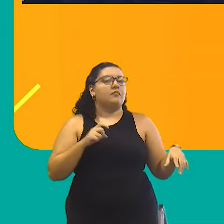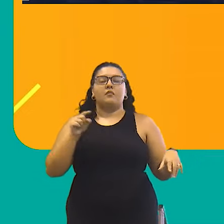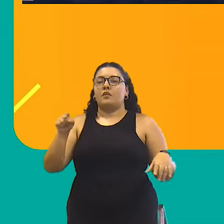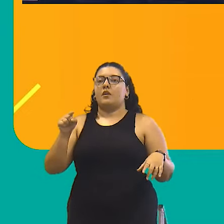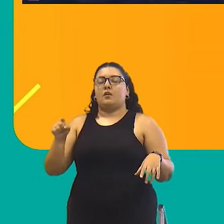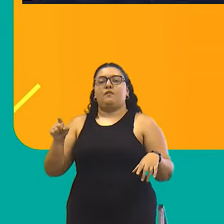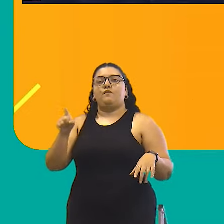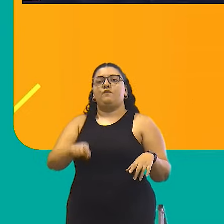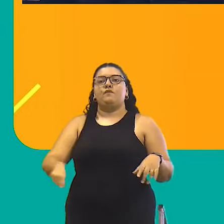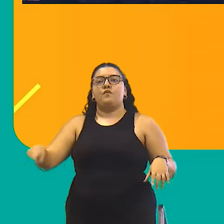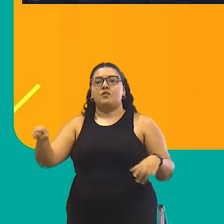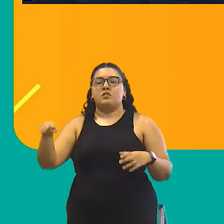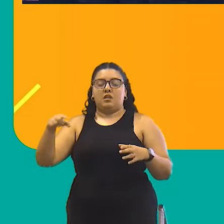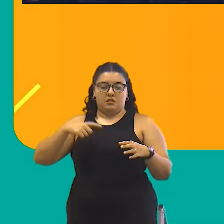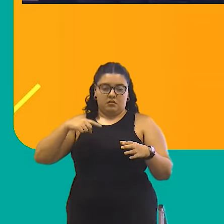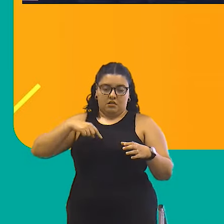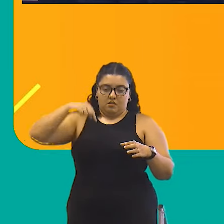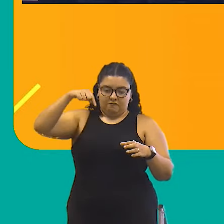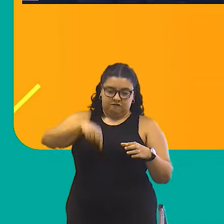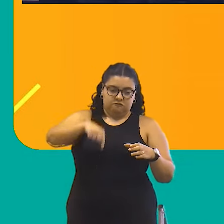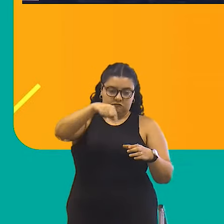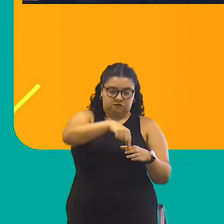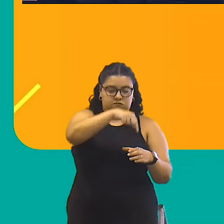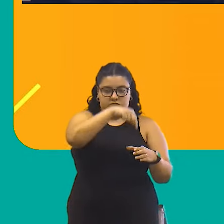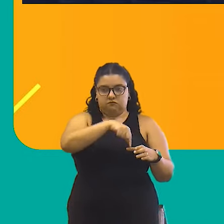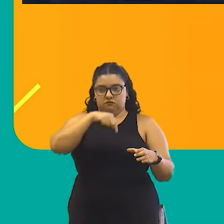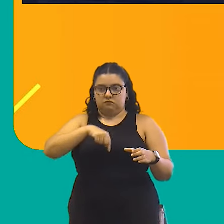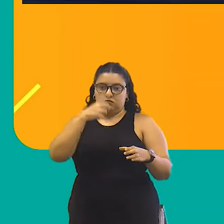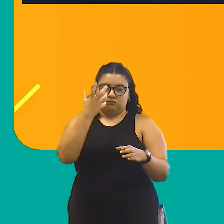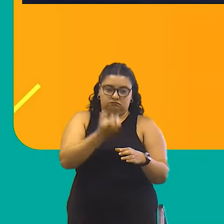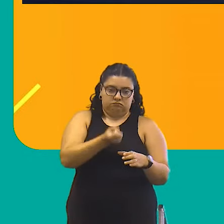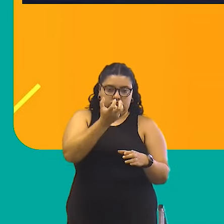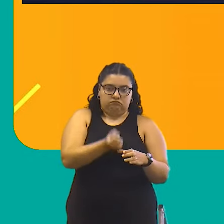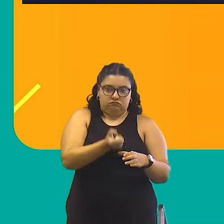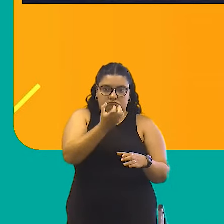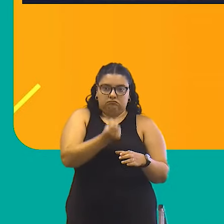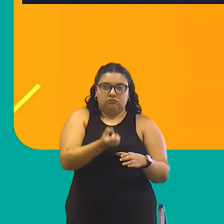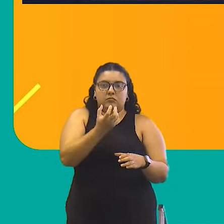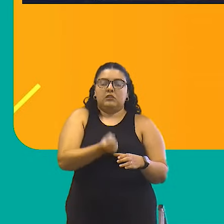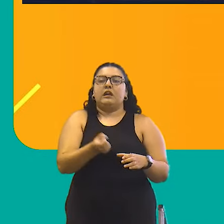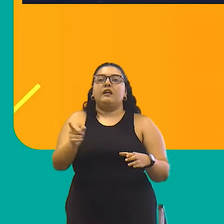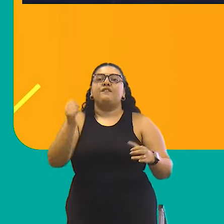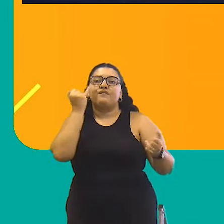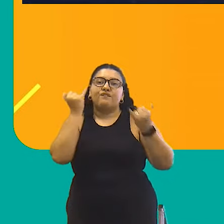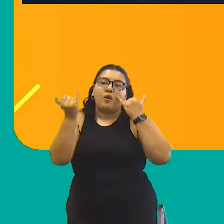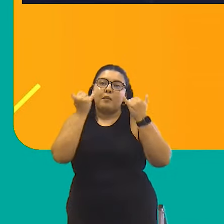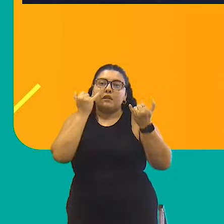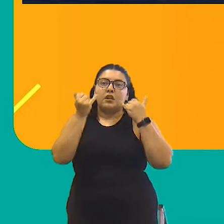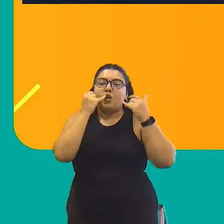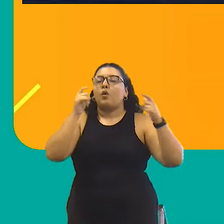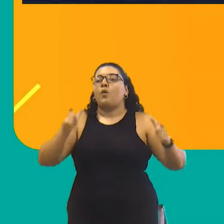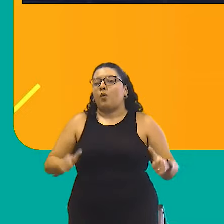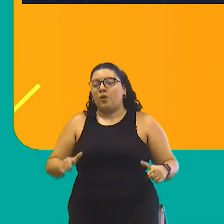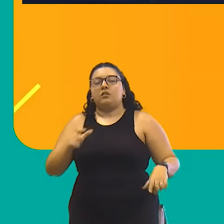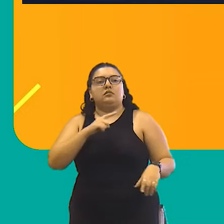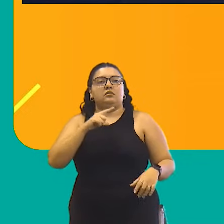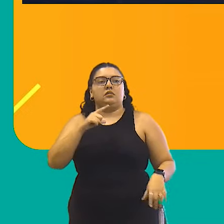povo fica furando os discos. A gravação e a leitura óptica dessas informações são realizadas por